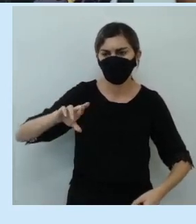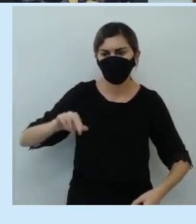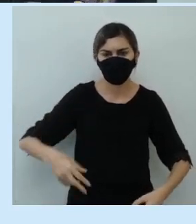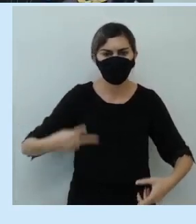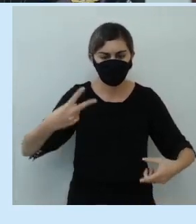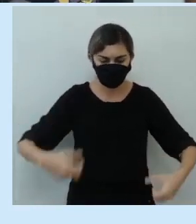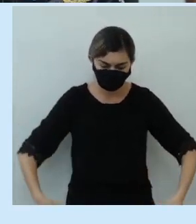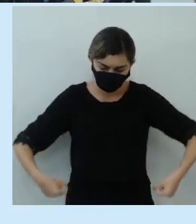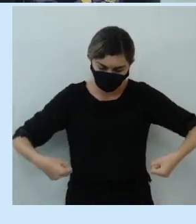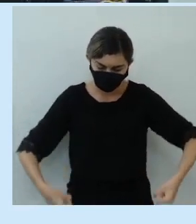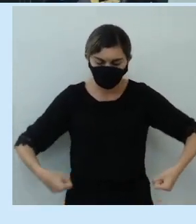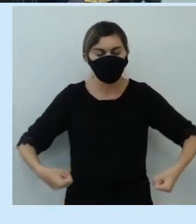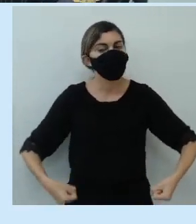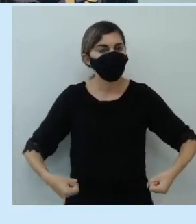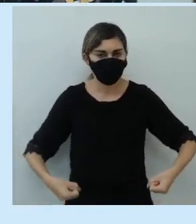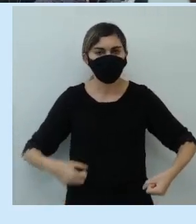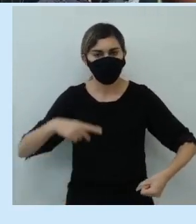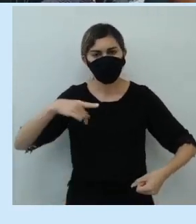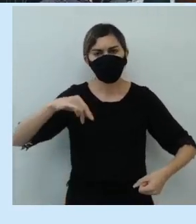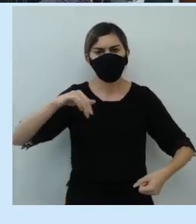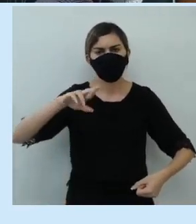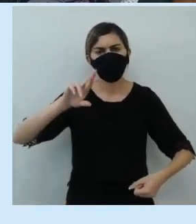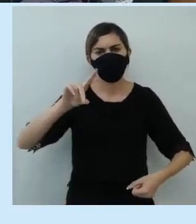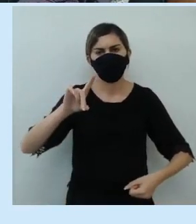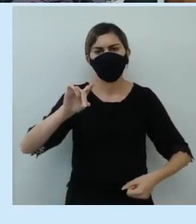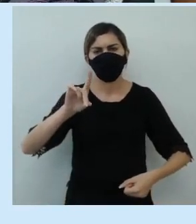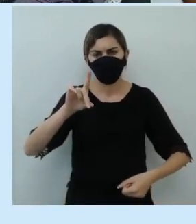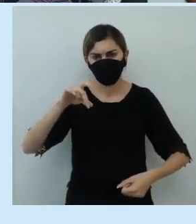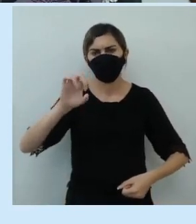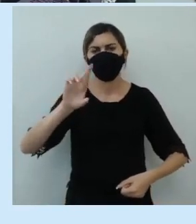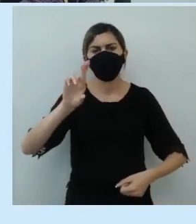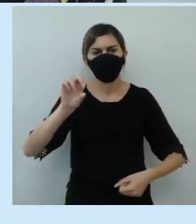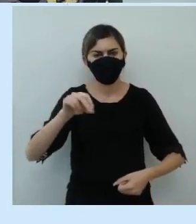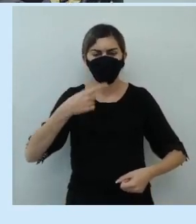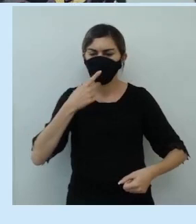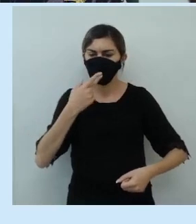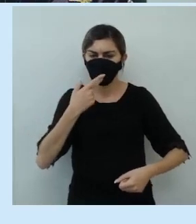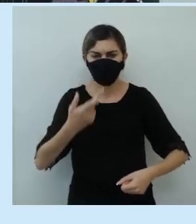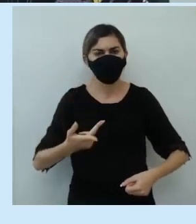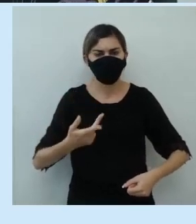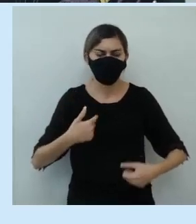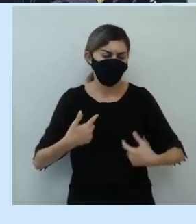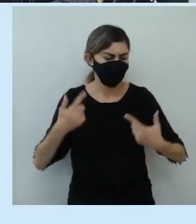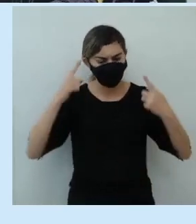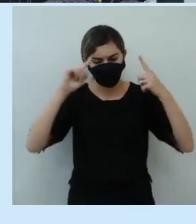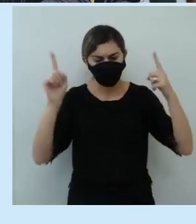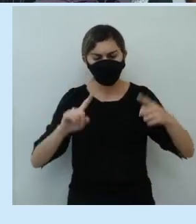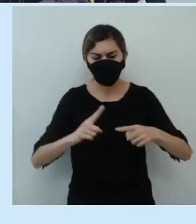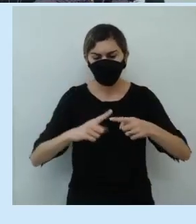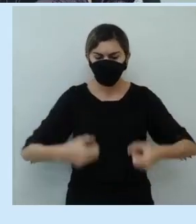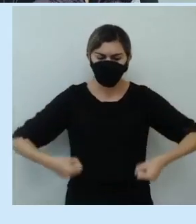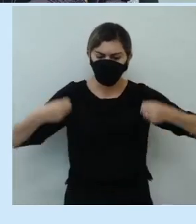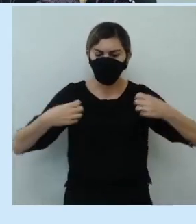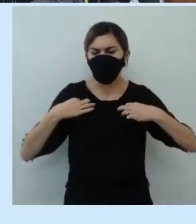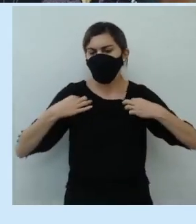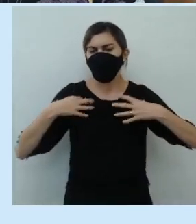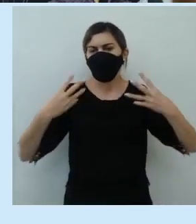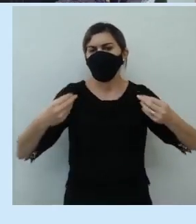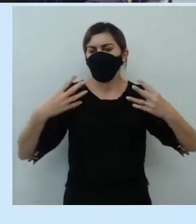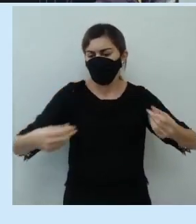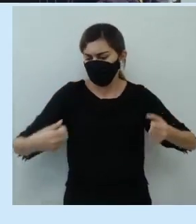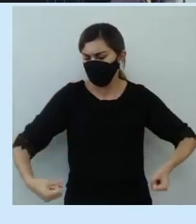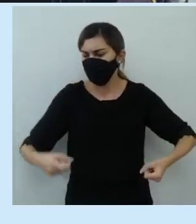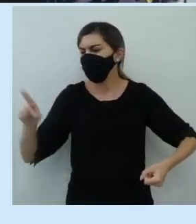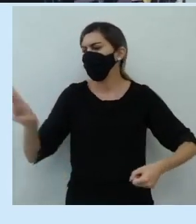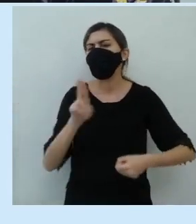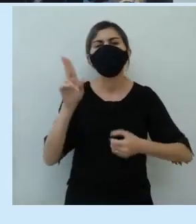2 malas aqui, né? Carregando 2 malas. E aí ele vai logo dizendo, não sei por que tanta mala de roupa, ela